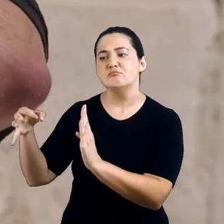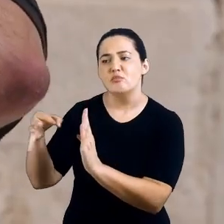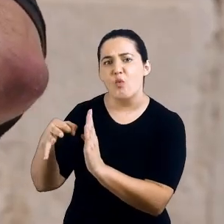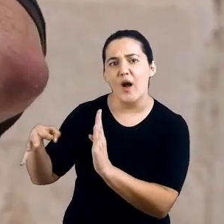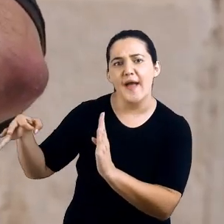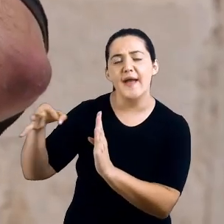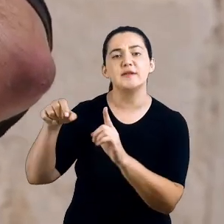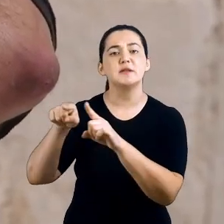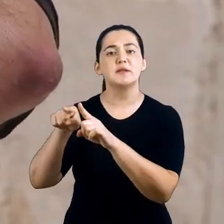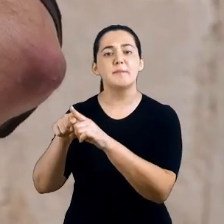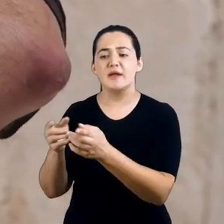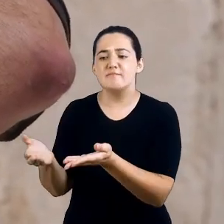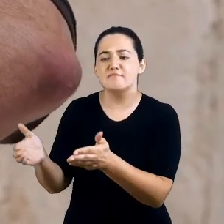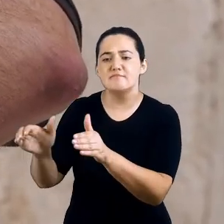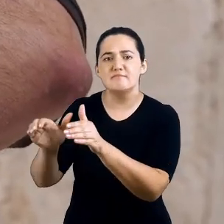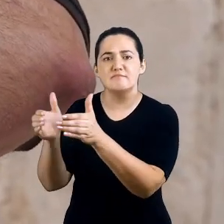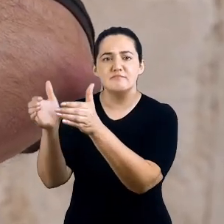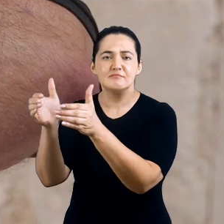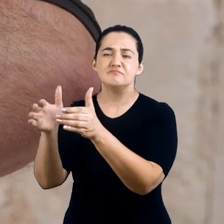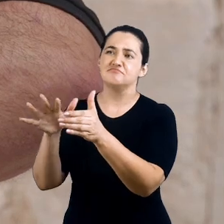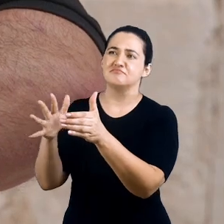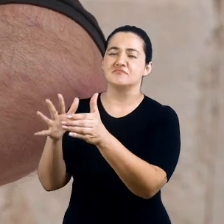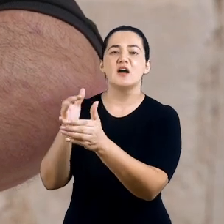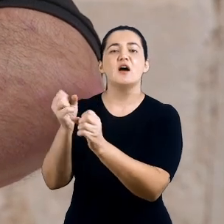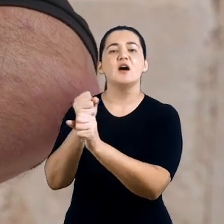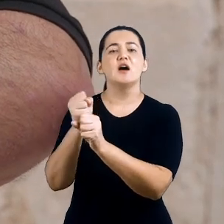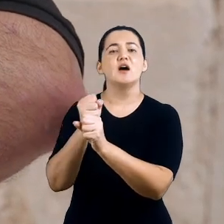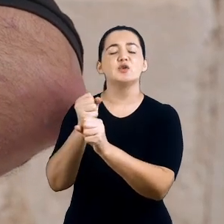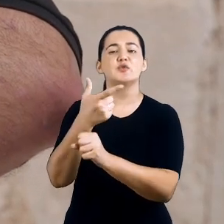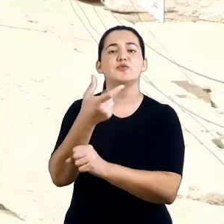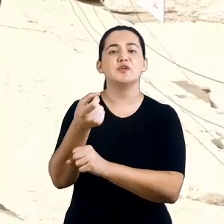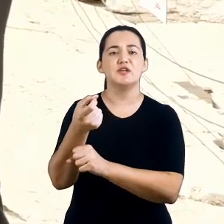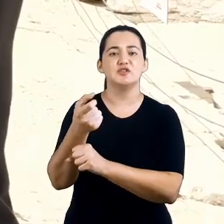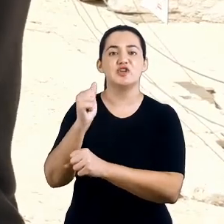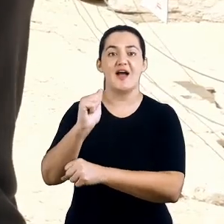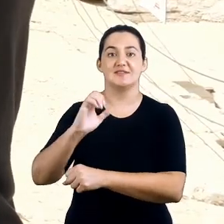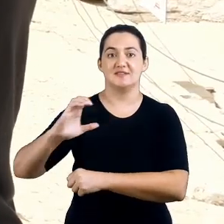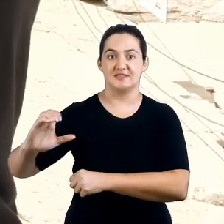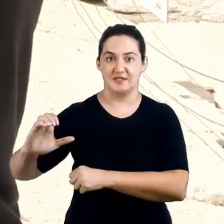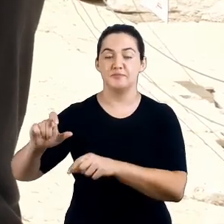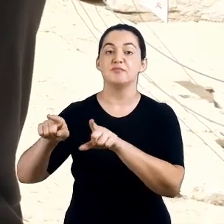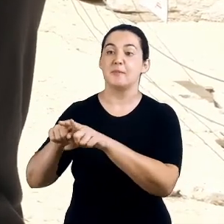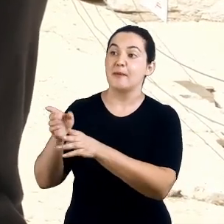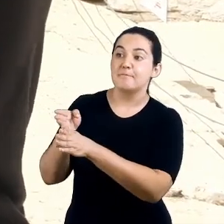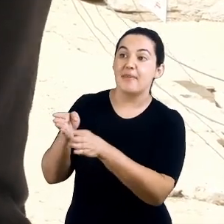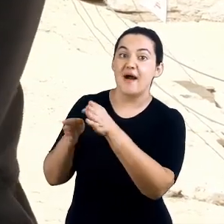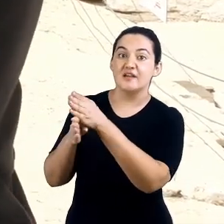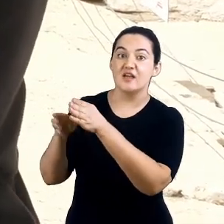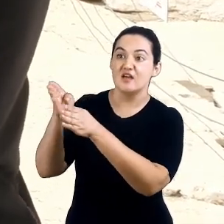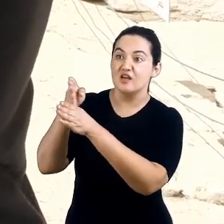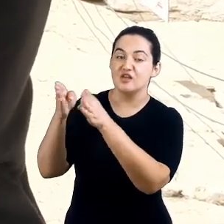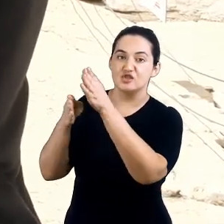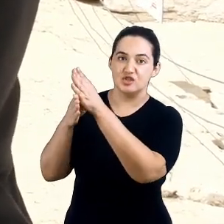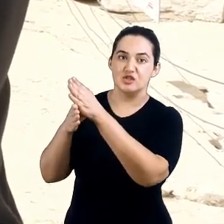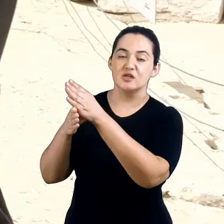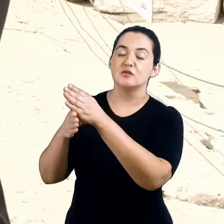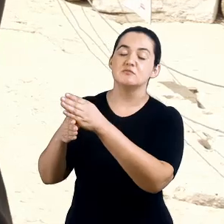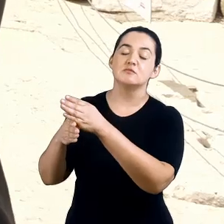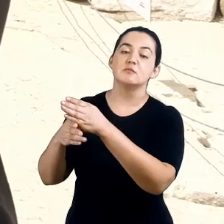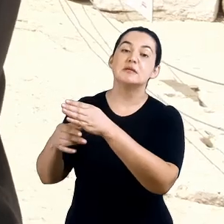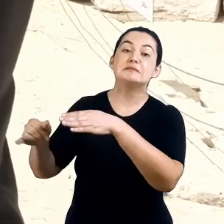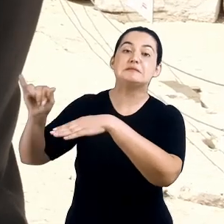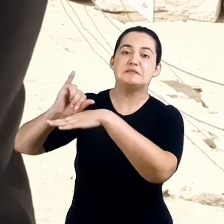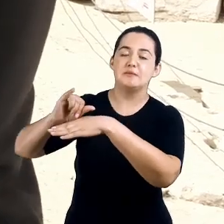há moedas e cerâmica, digamos do ano 20 a.C., e a parede for construída por